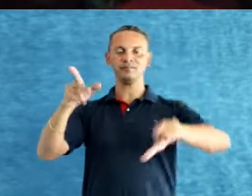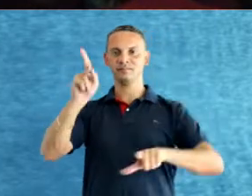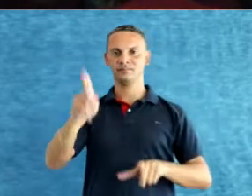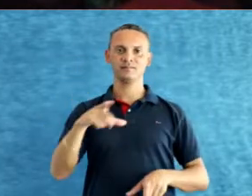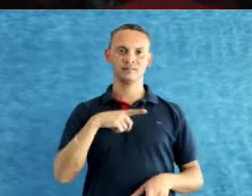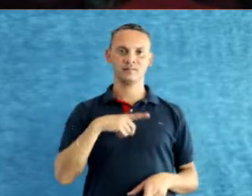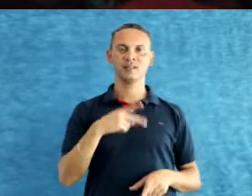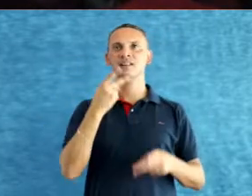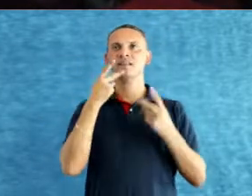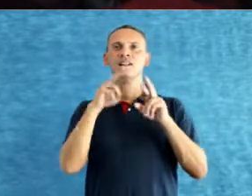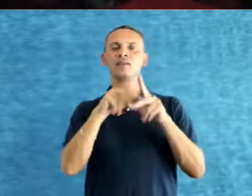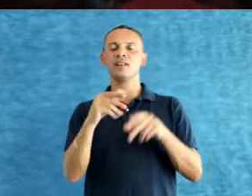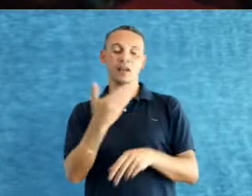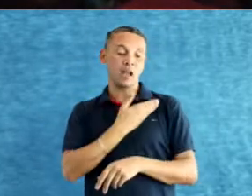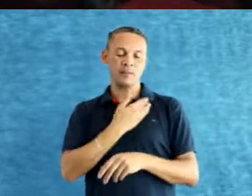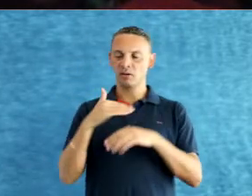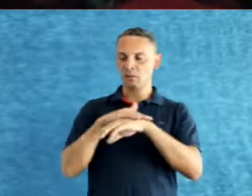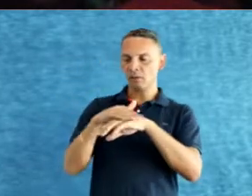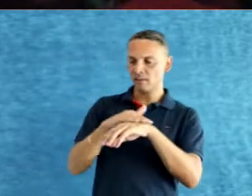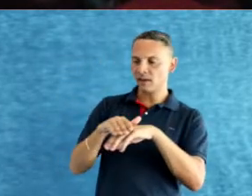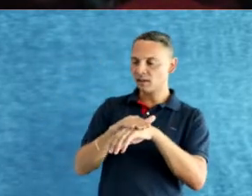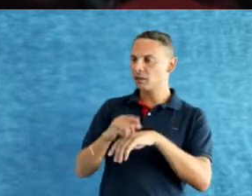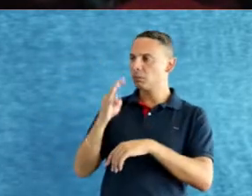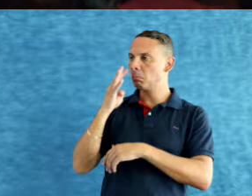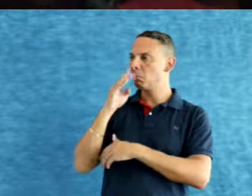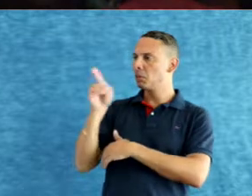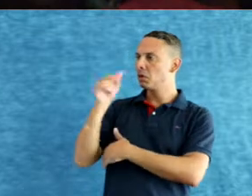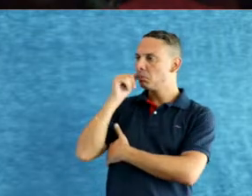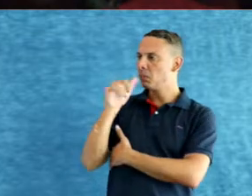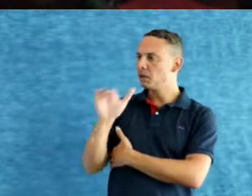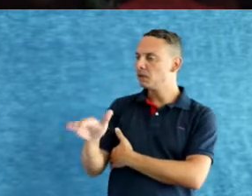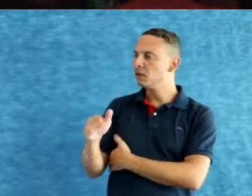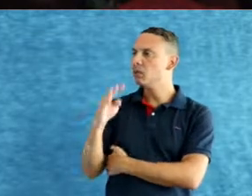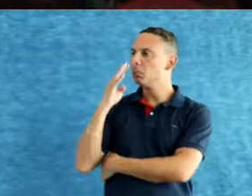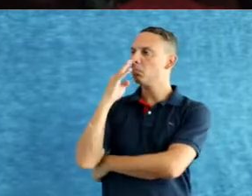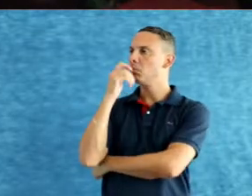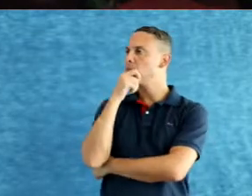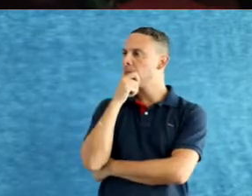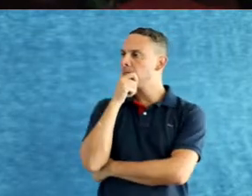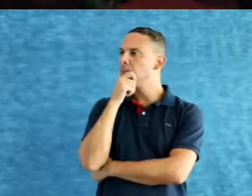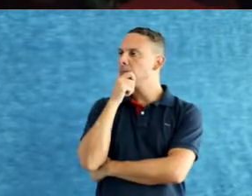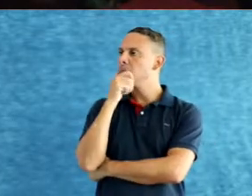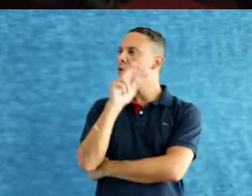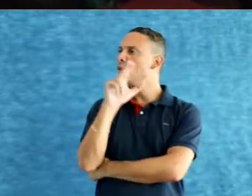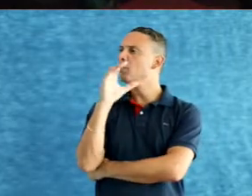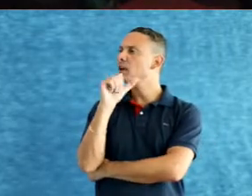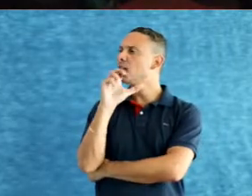Mary Stonecraft que ela leu, foi a tradução, tradução, entre aspas, de Nízia Floresta. Eu